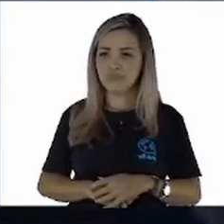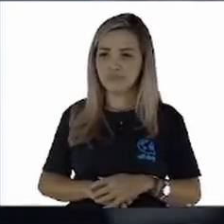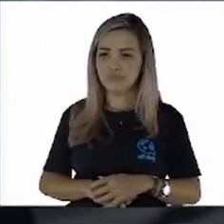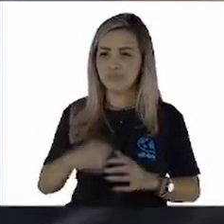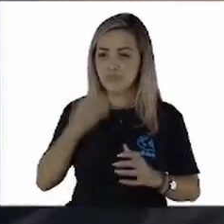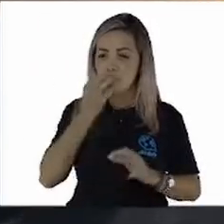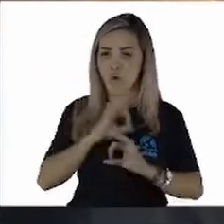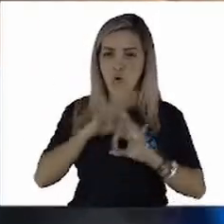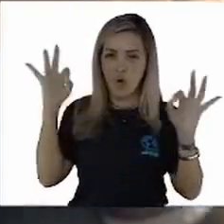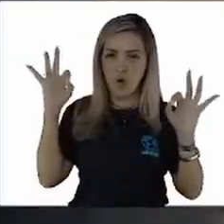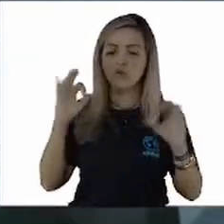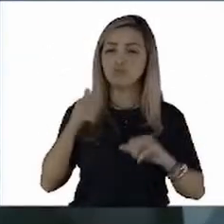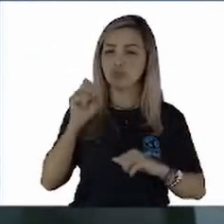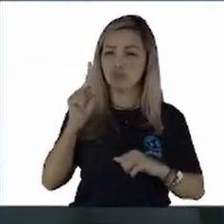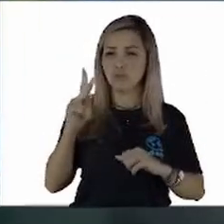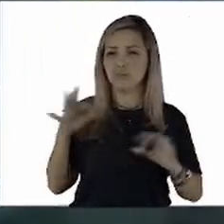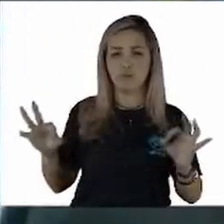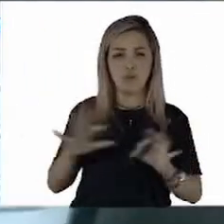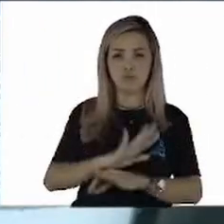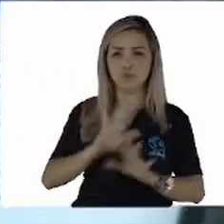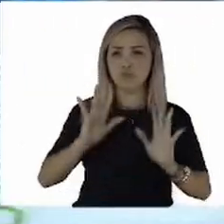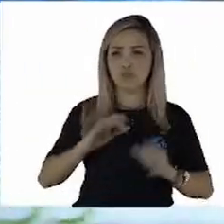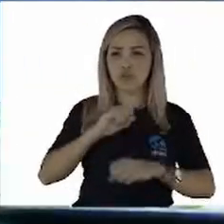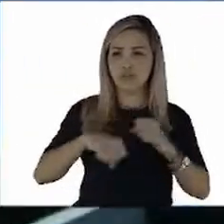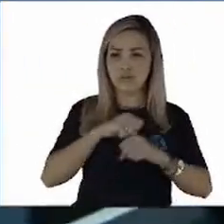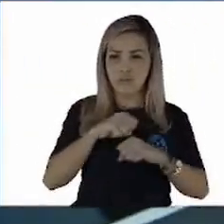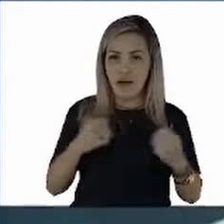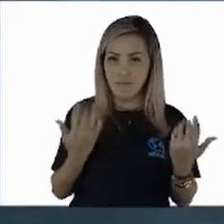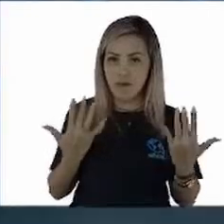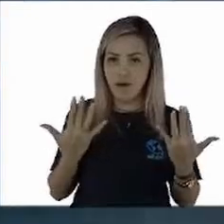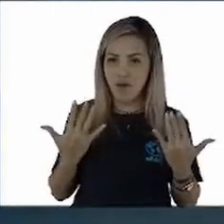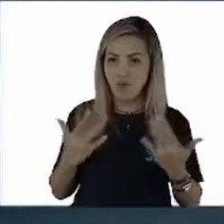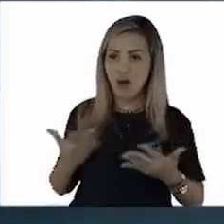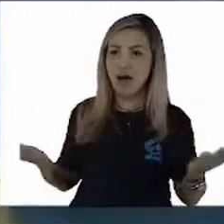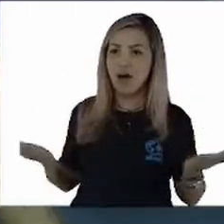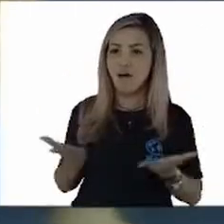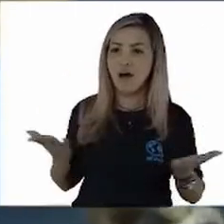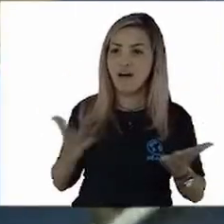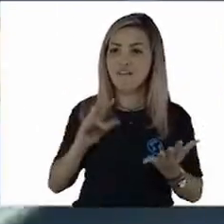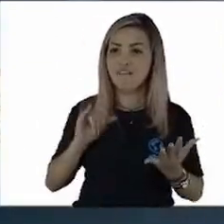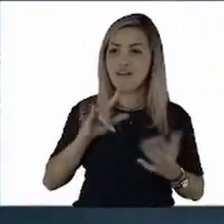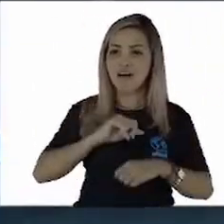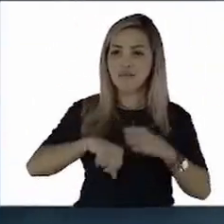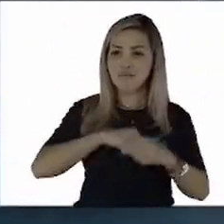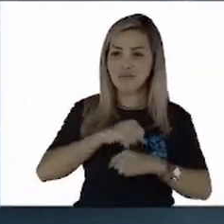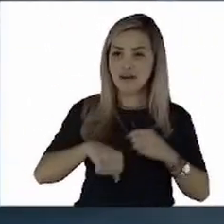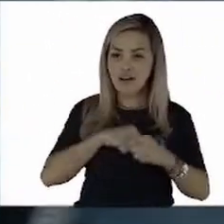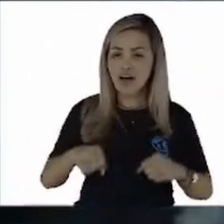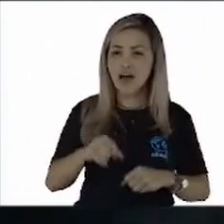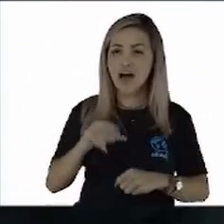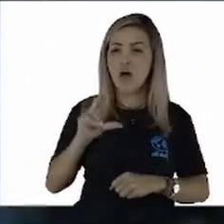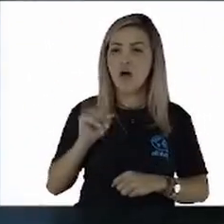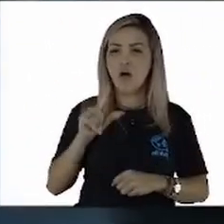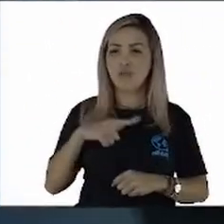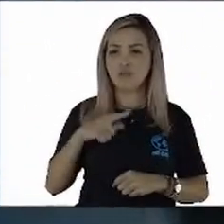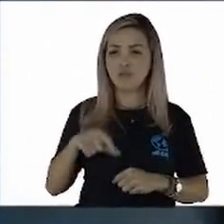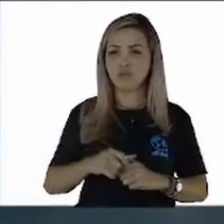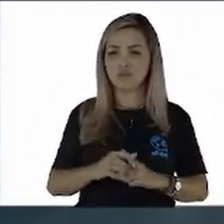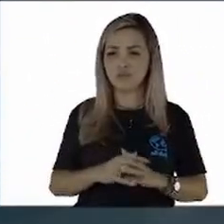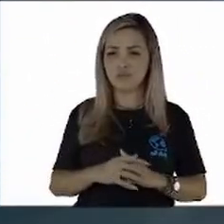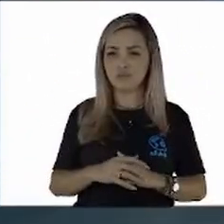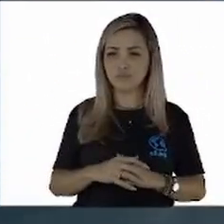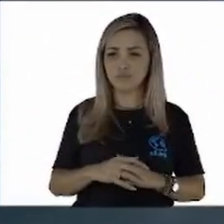Boa, Vitor Hugo. Tô bem amarrado aqui por ele. Amarrado nas mãos. Agora vai amarrar o meu corpo. Robson, vem cá. Passa no